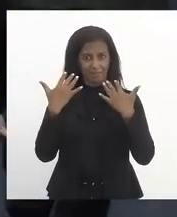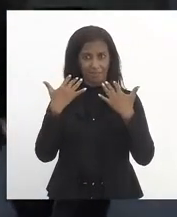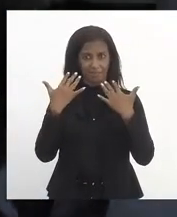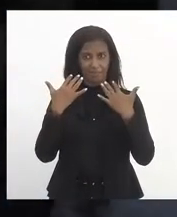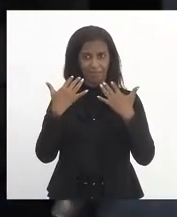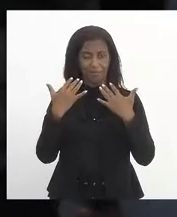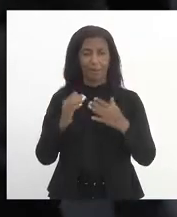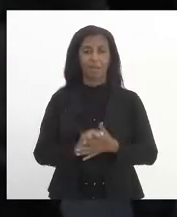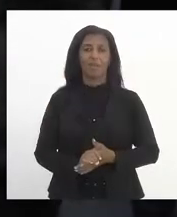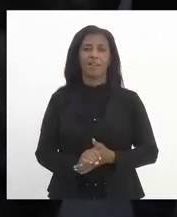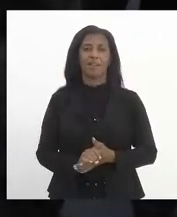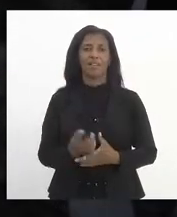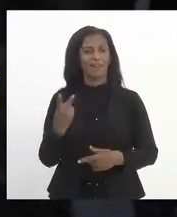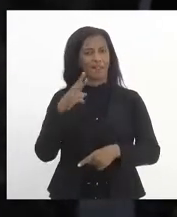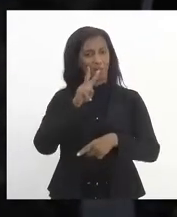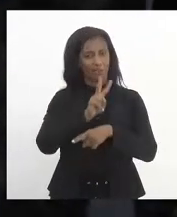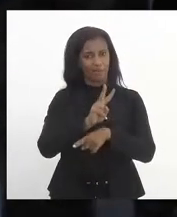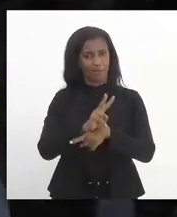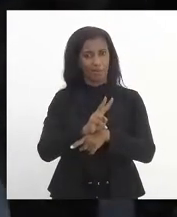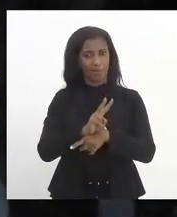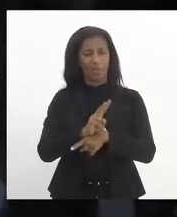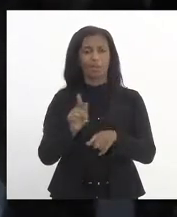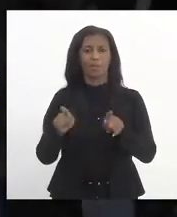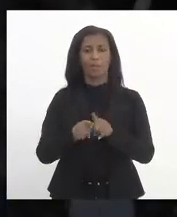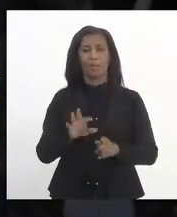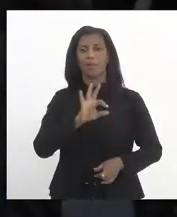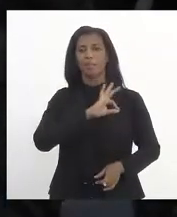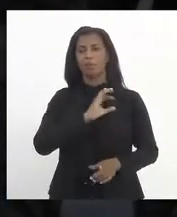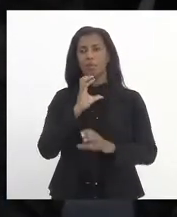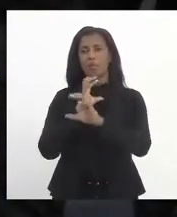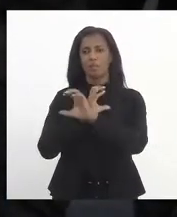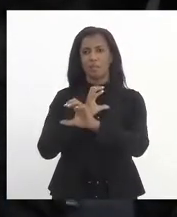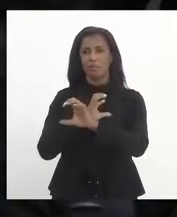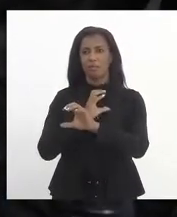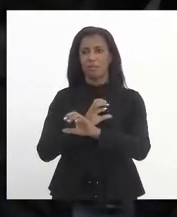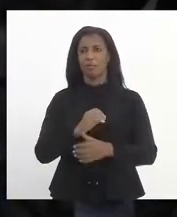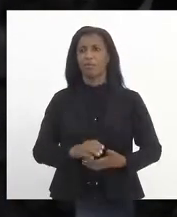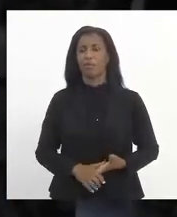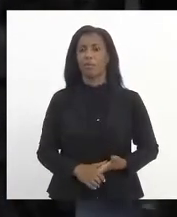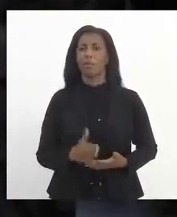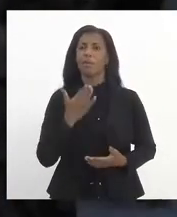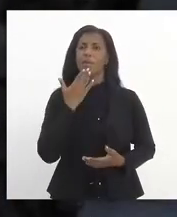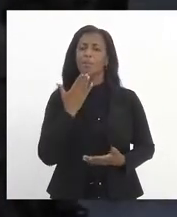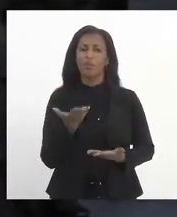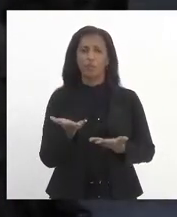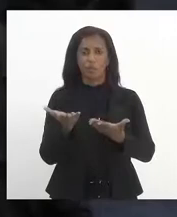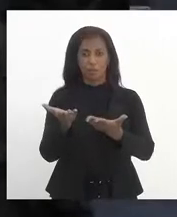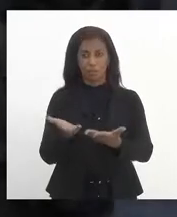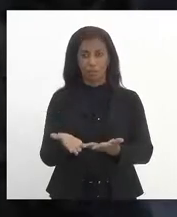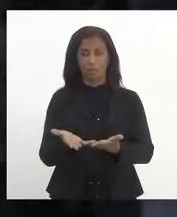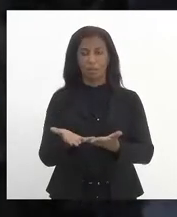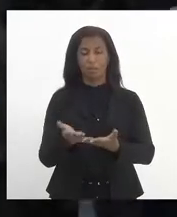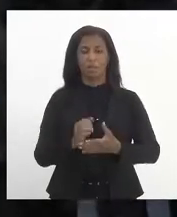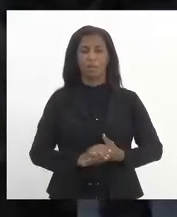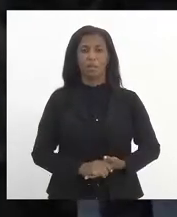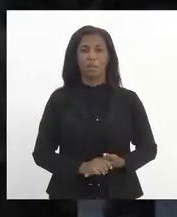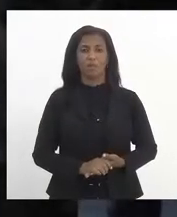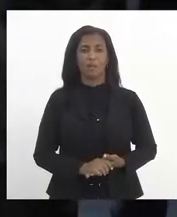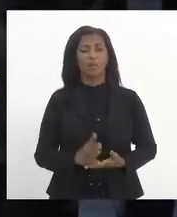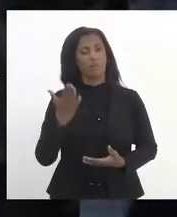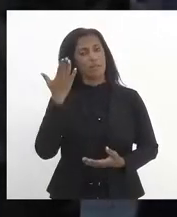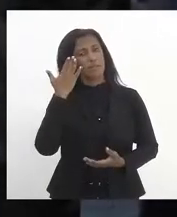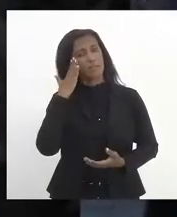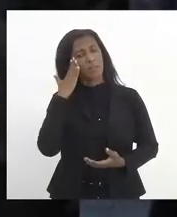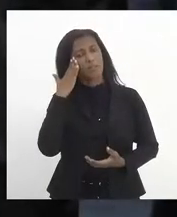ele é um defensor da Polícia Civil e das polícias. Então, pedi a Vossa Excelência para fazer esse